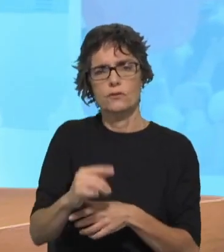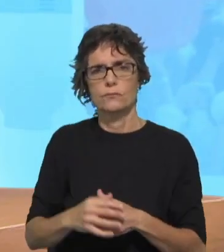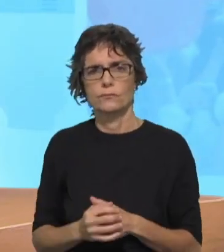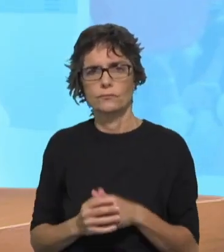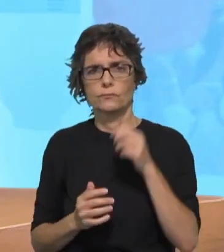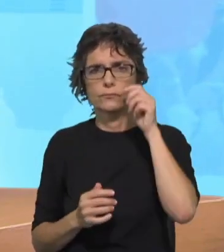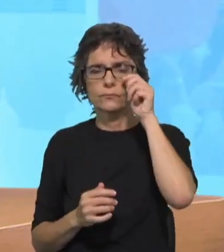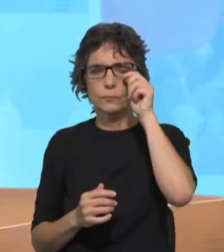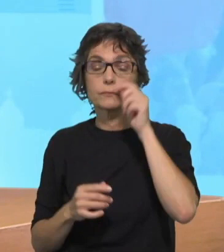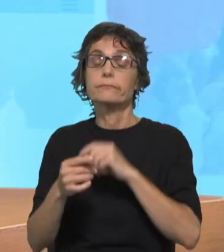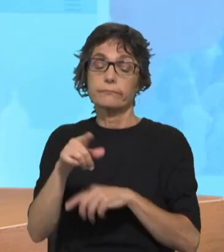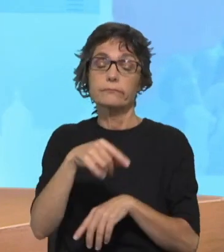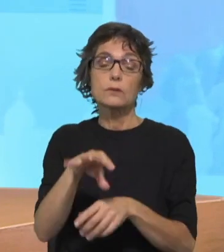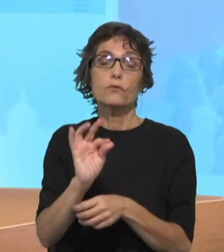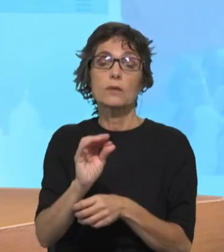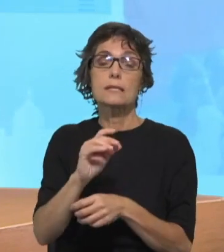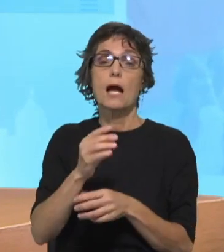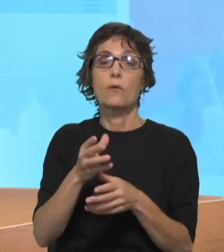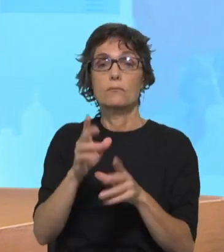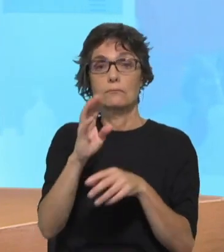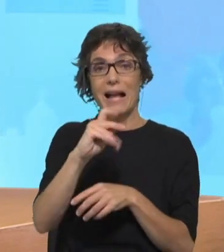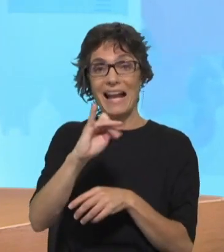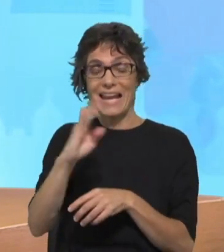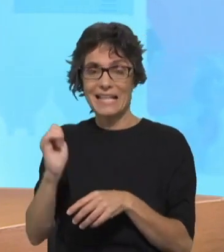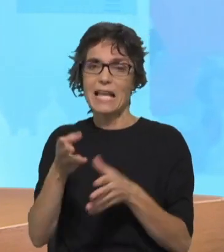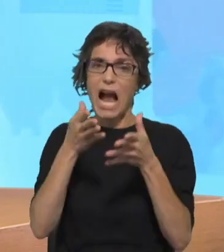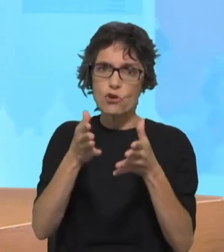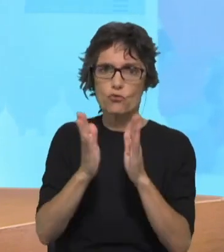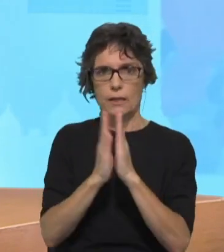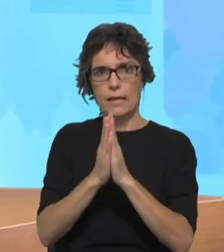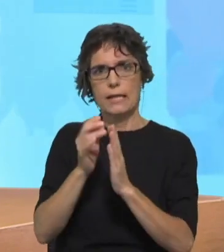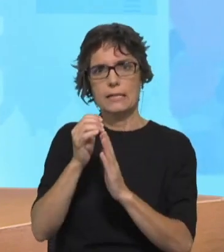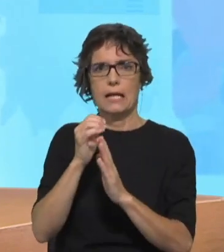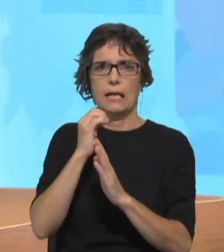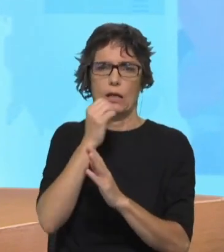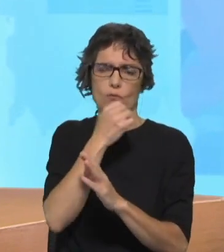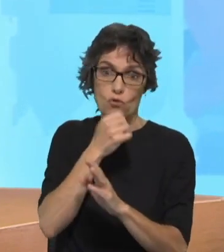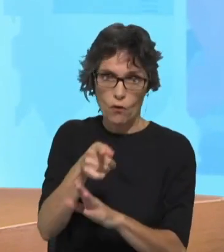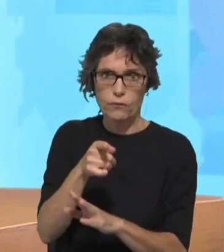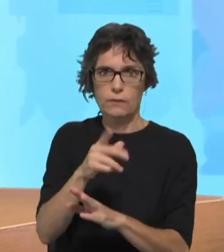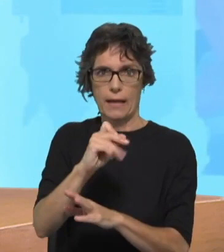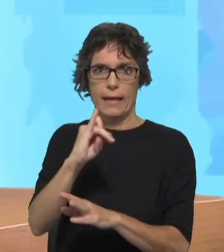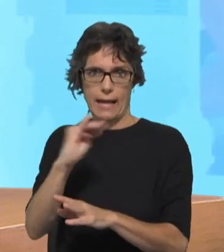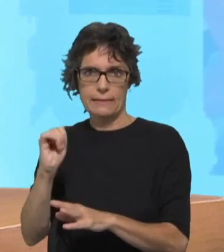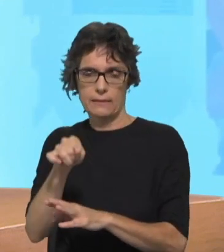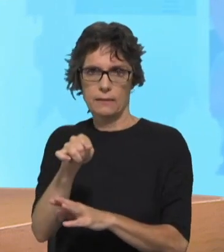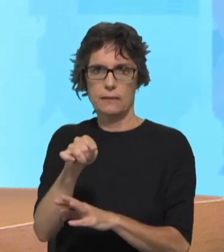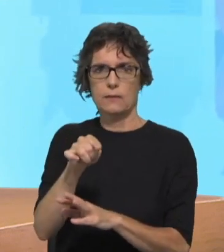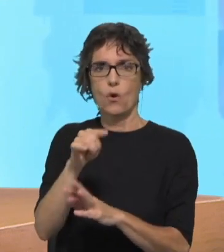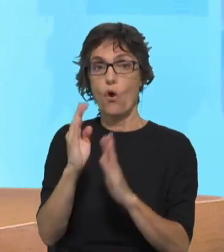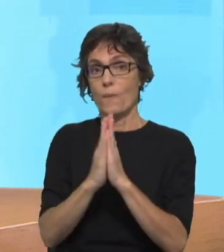a Fundação Ajuda a Igreja que Sofre, aliás, o próprio nome de alguma maneira, não é? É ajudar a Igreja que sofre. E quando nós falamos na Igreja, estamos a falar da